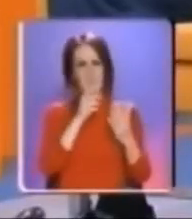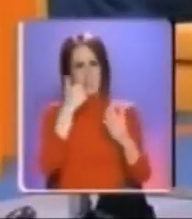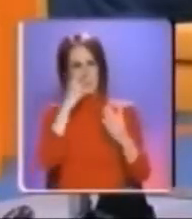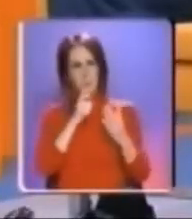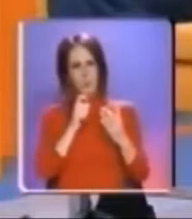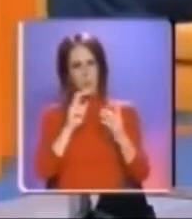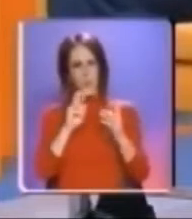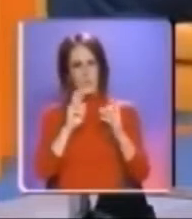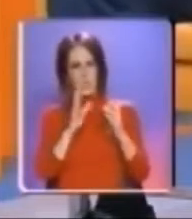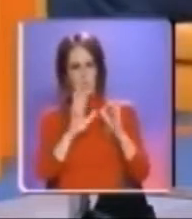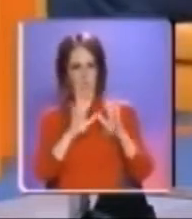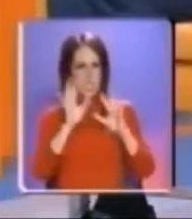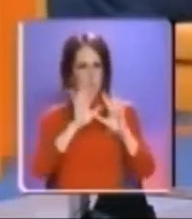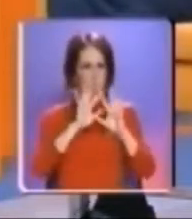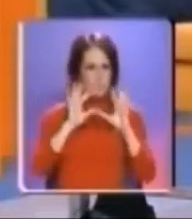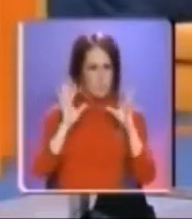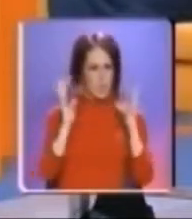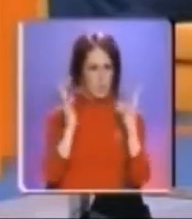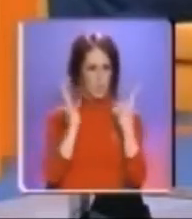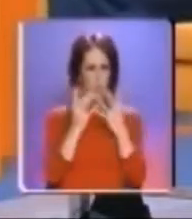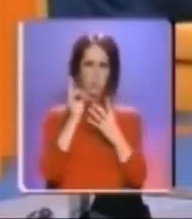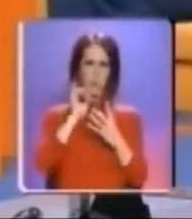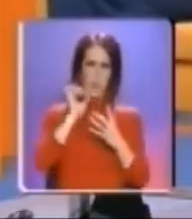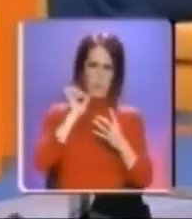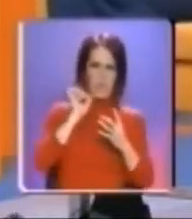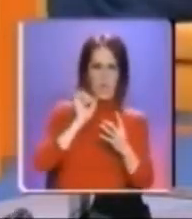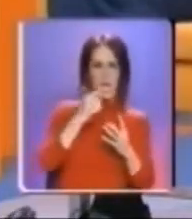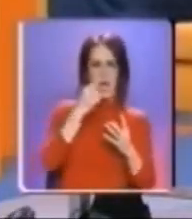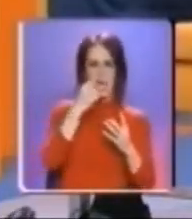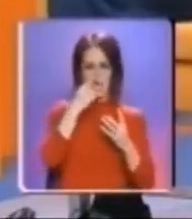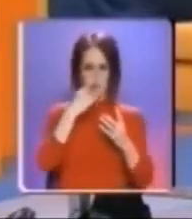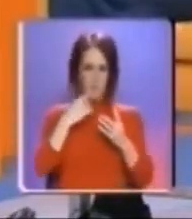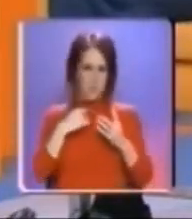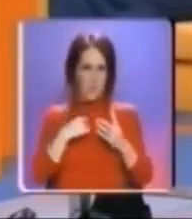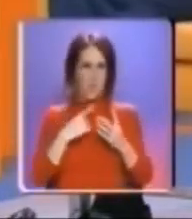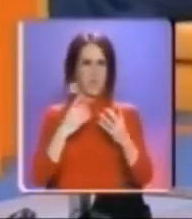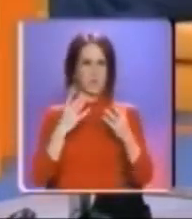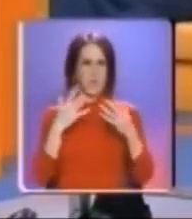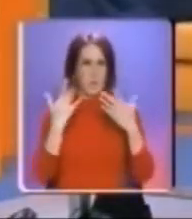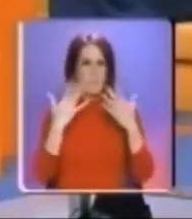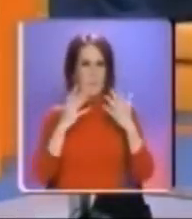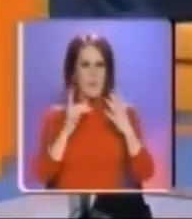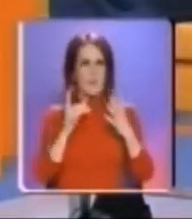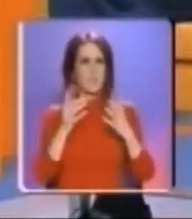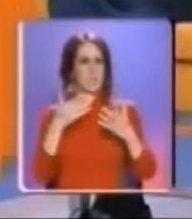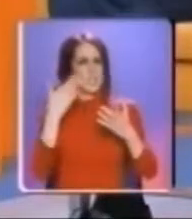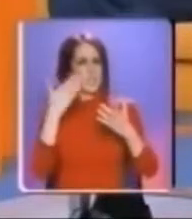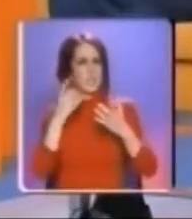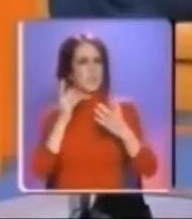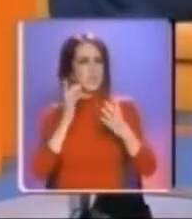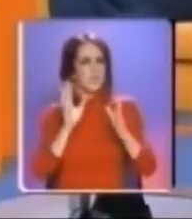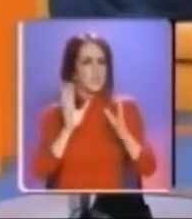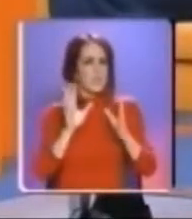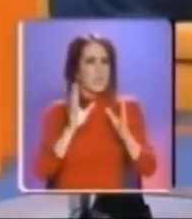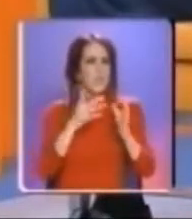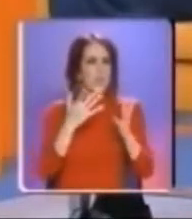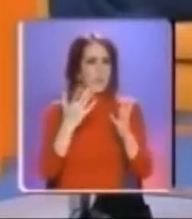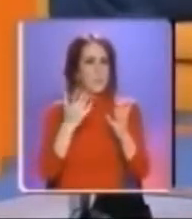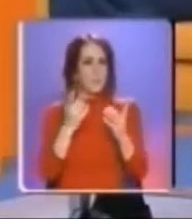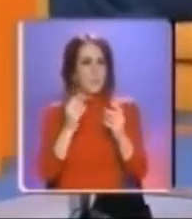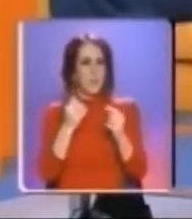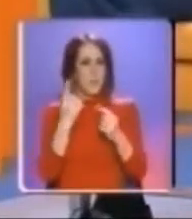global e com os seus poluirá diz com suas virtudes mas também com seu set fight com